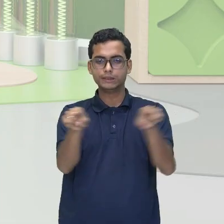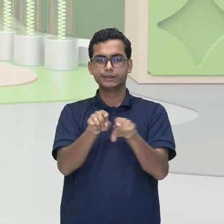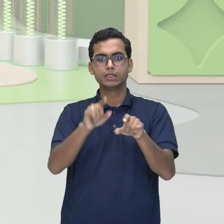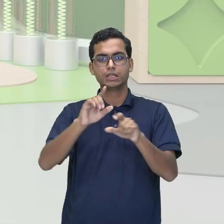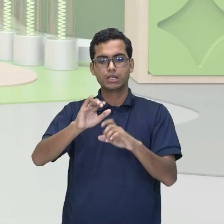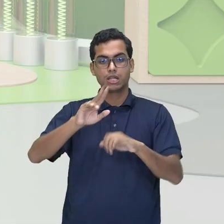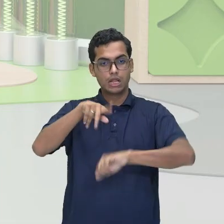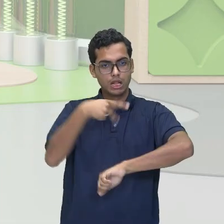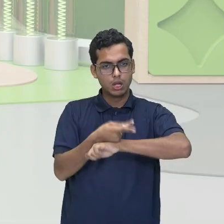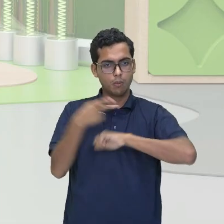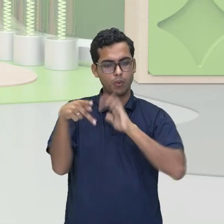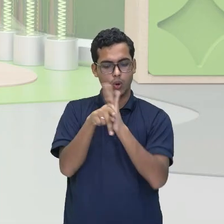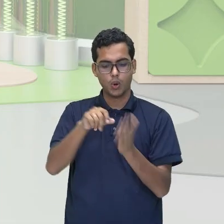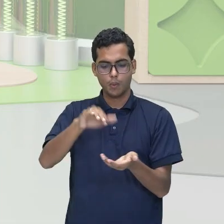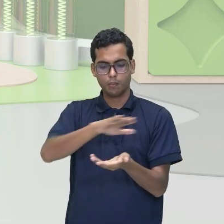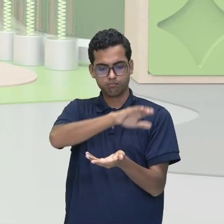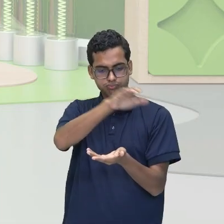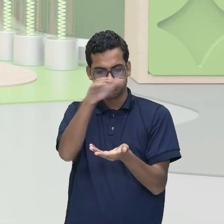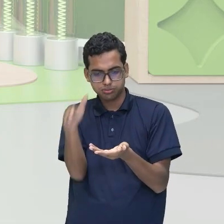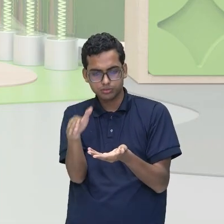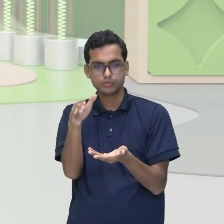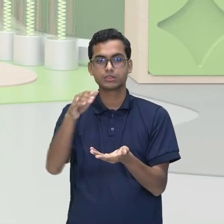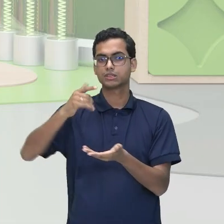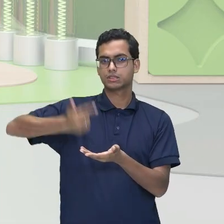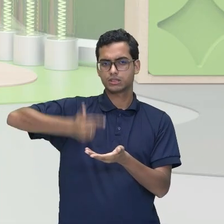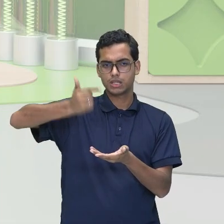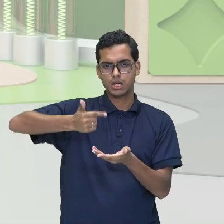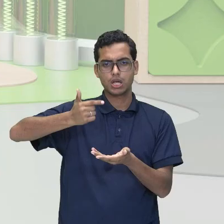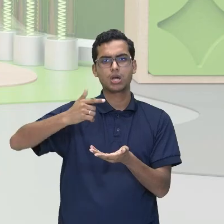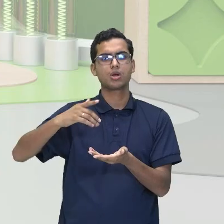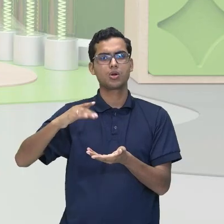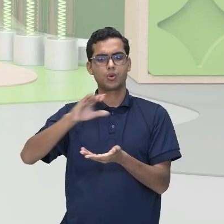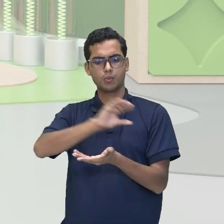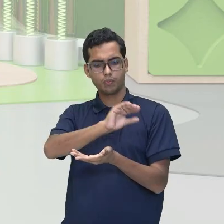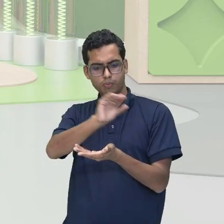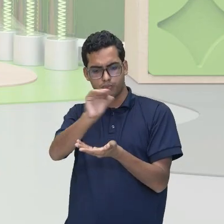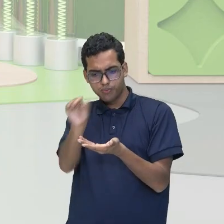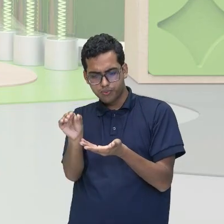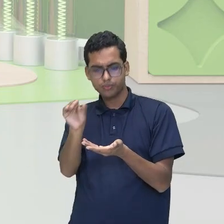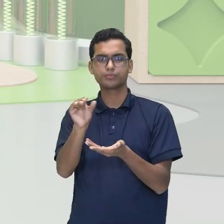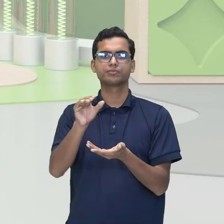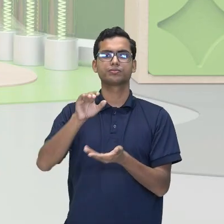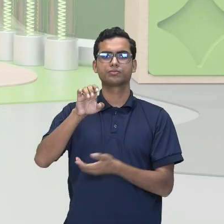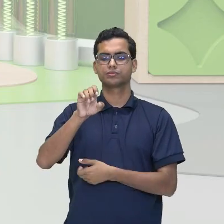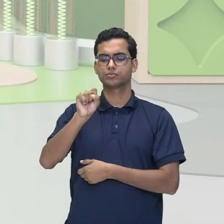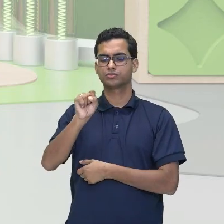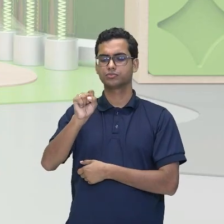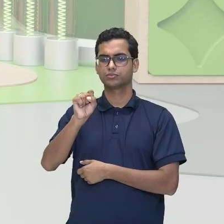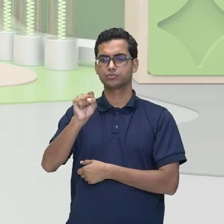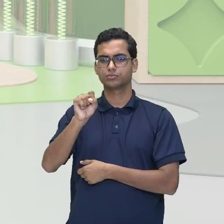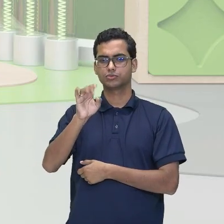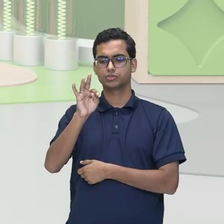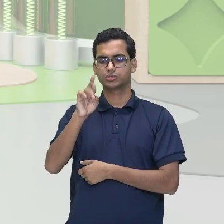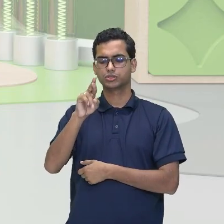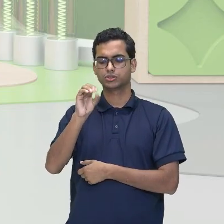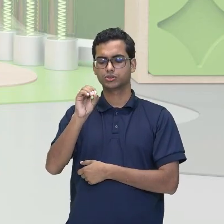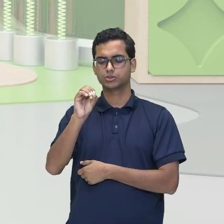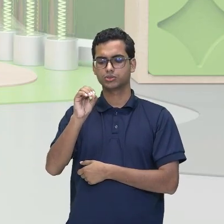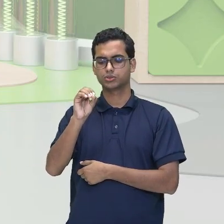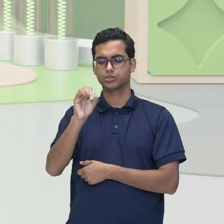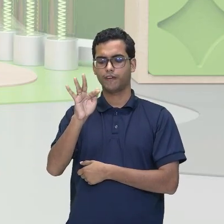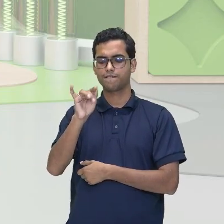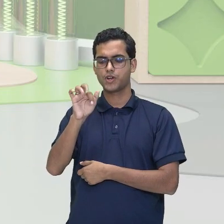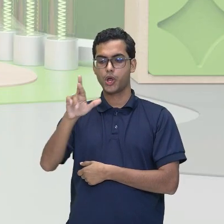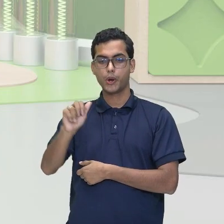é a estratosfera, que nós encontramos a camada de ozônio, certo?